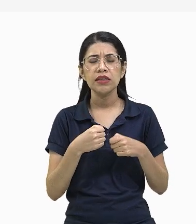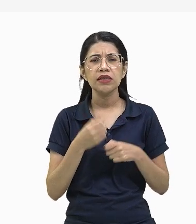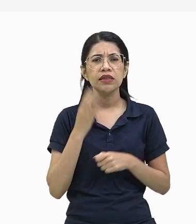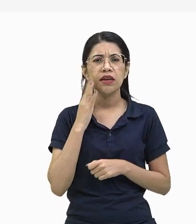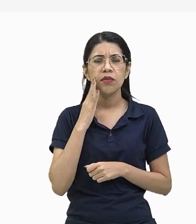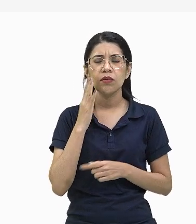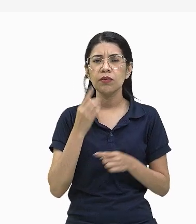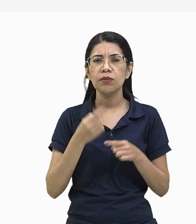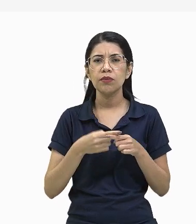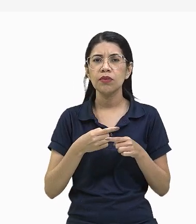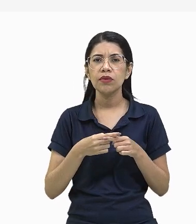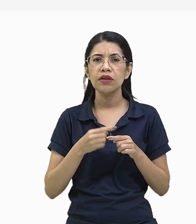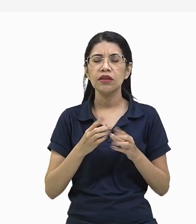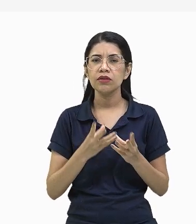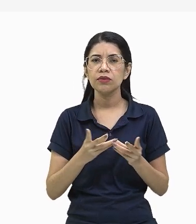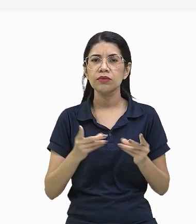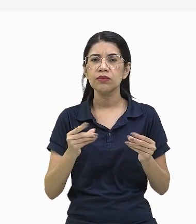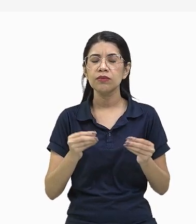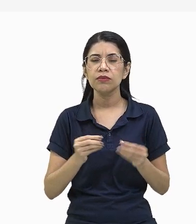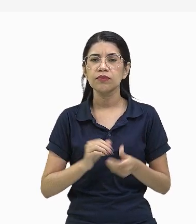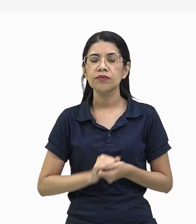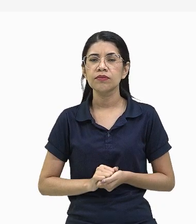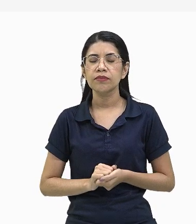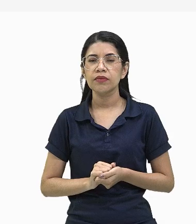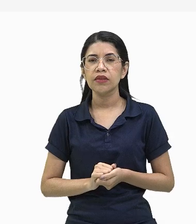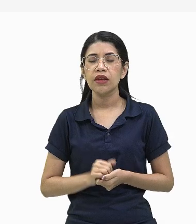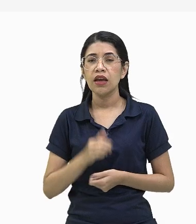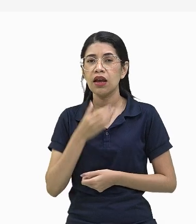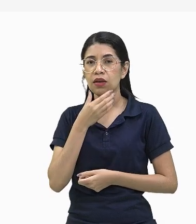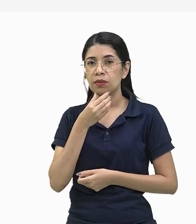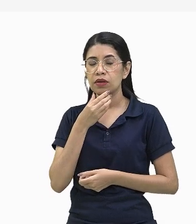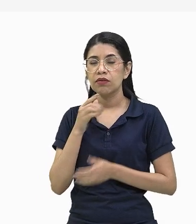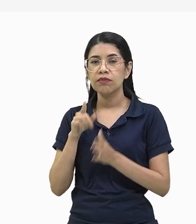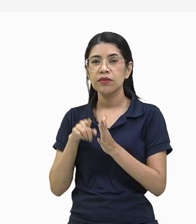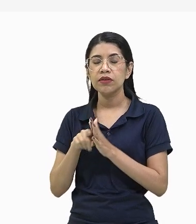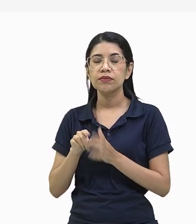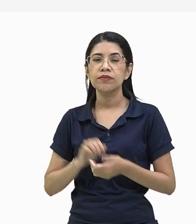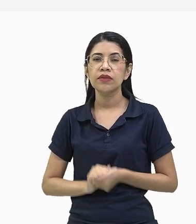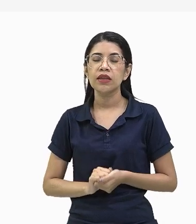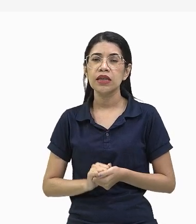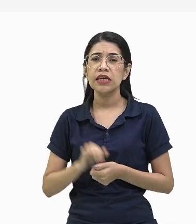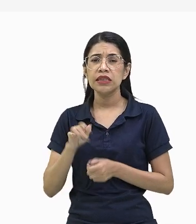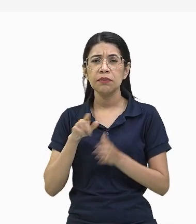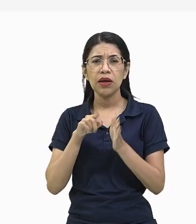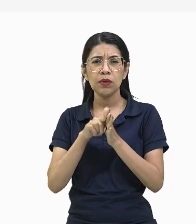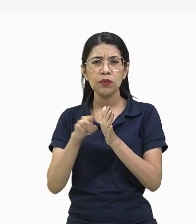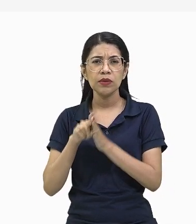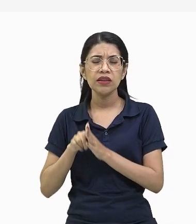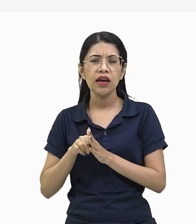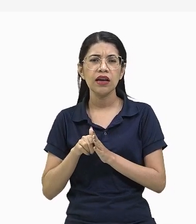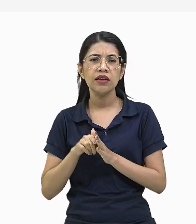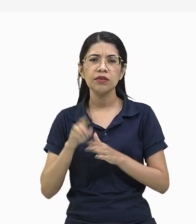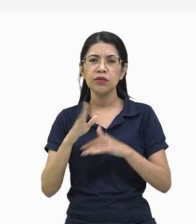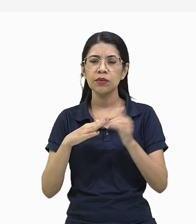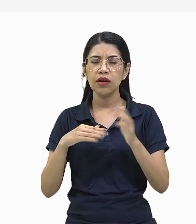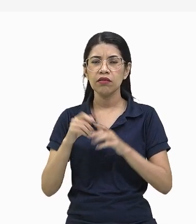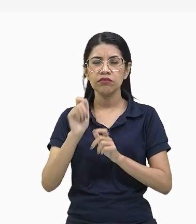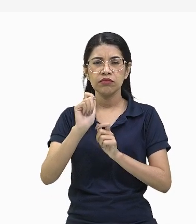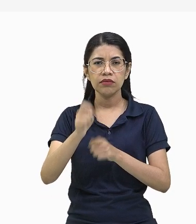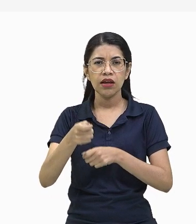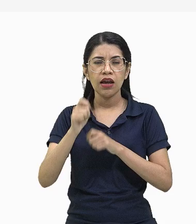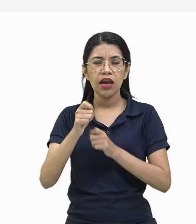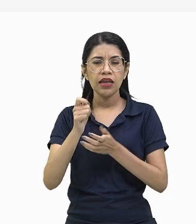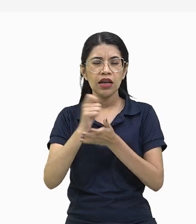quê. Aí ele segue, ó. E se a gente perguntasse para os pescadores e anotasse tudo? E